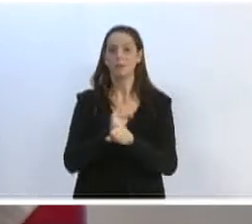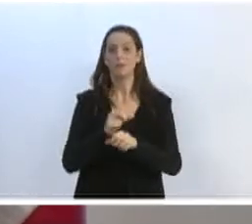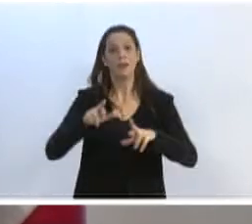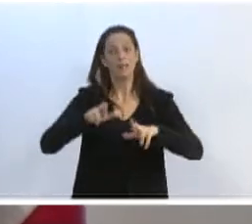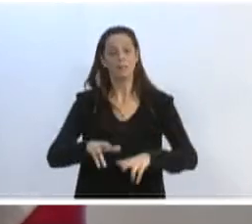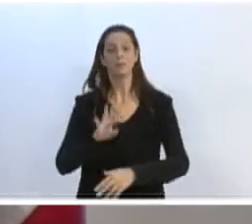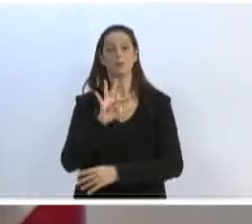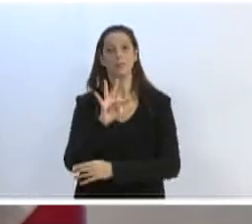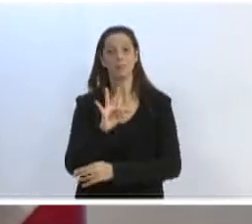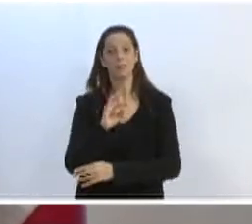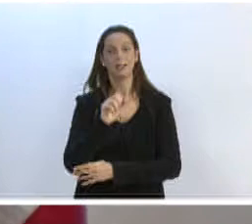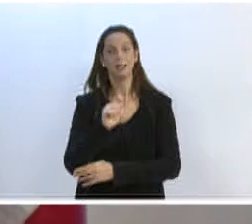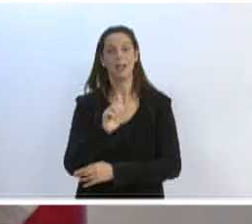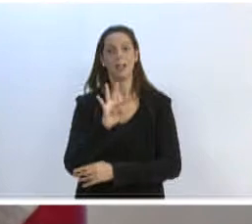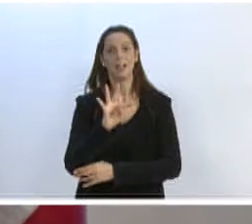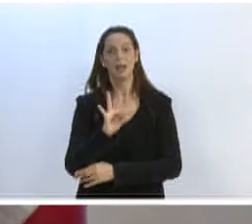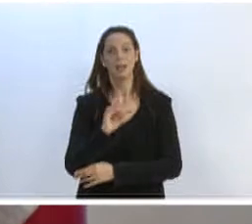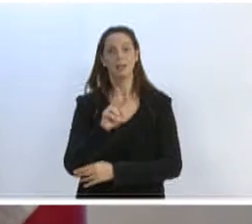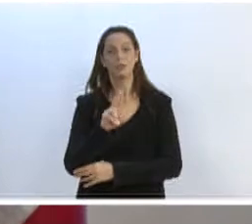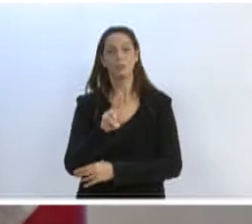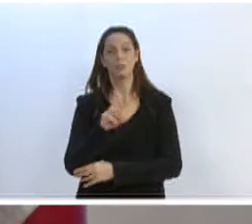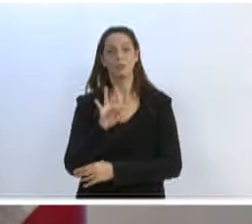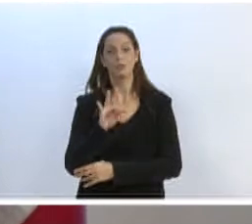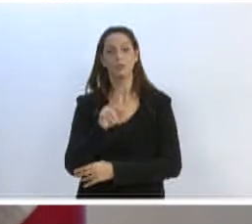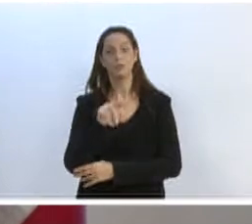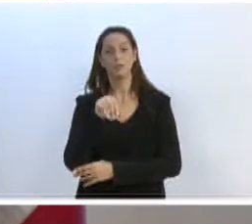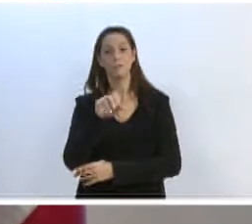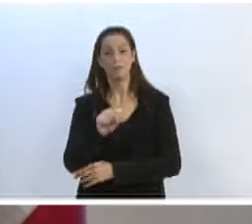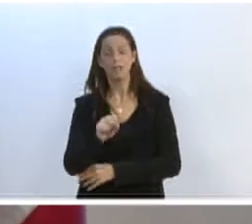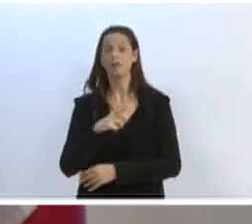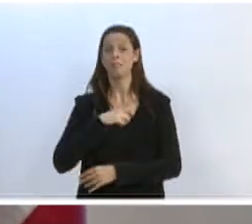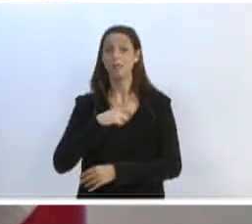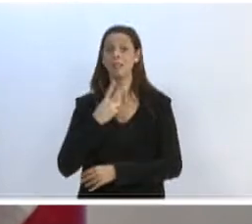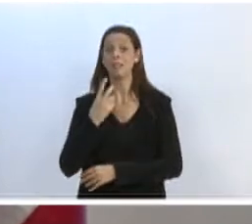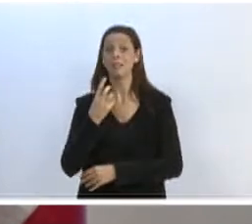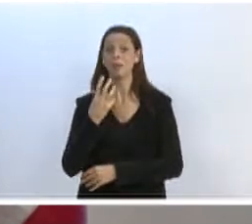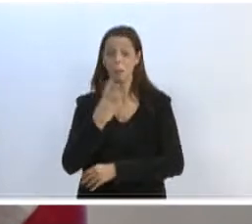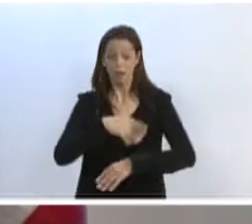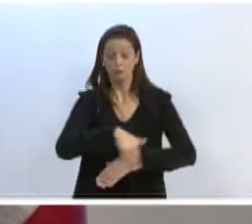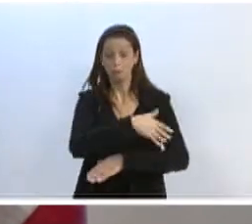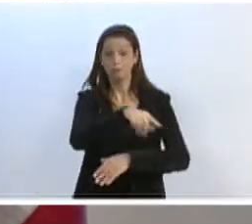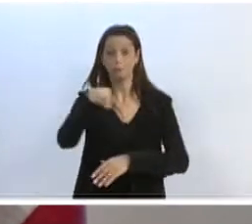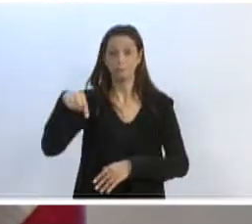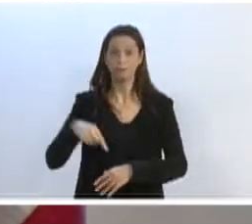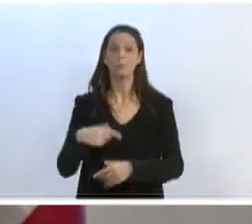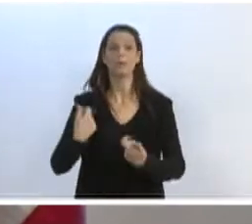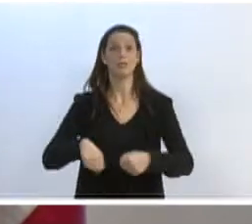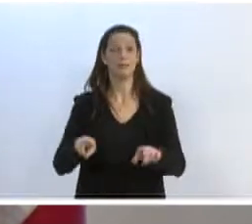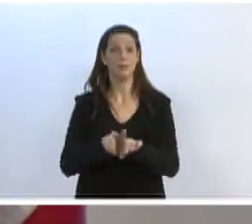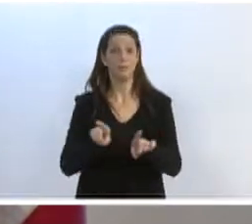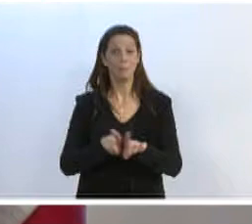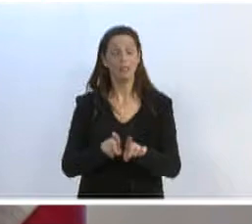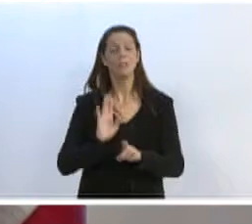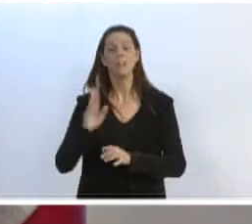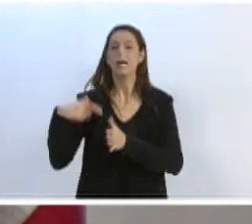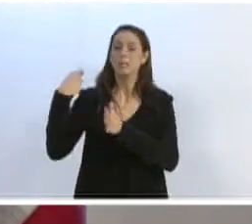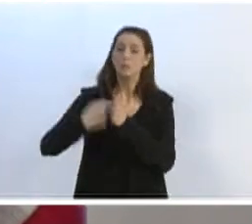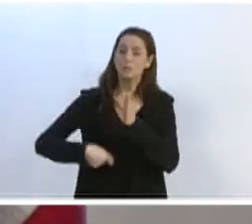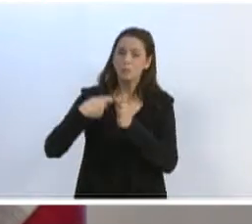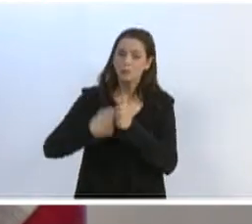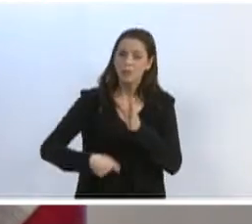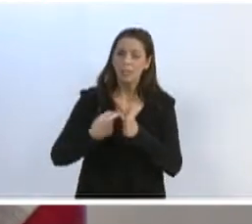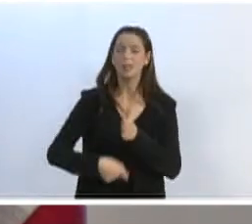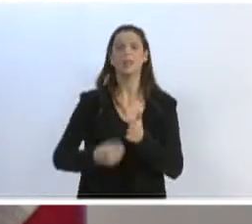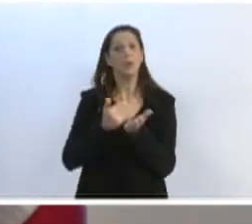quatro vias tão sonhada que a gente vem lutando bastante junto com a comissão e que também começa aquela aquela